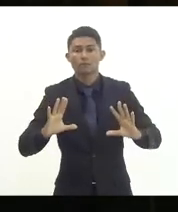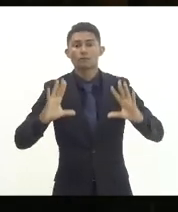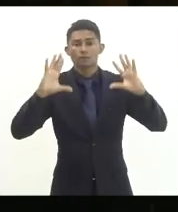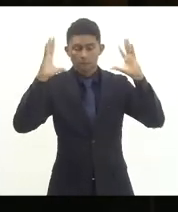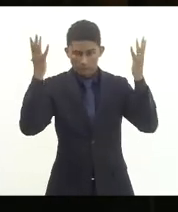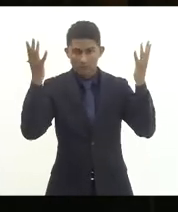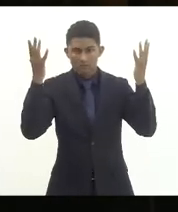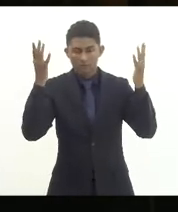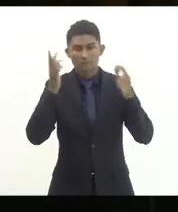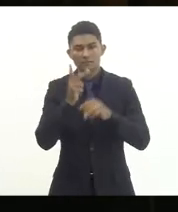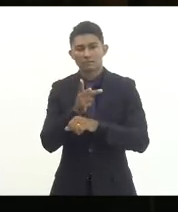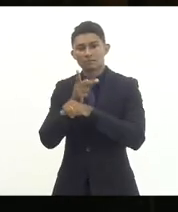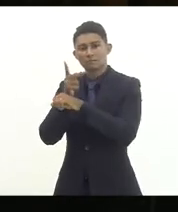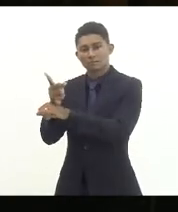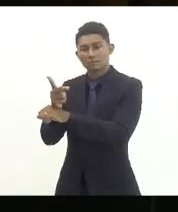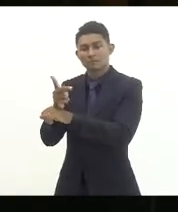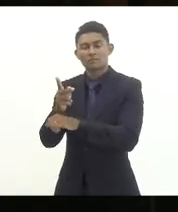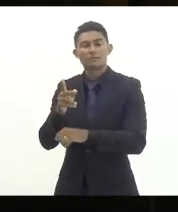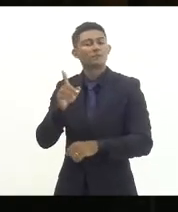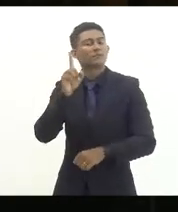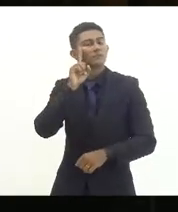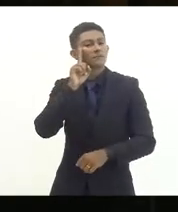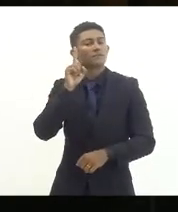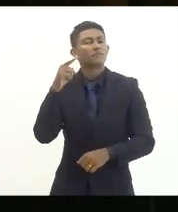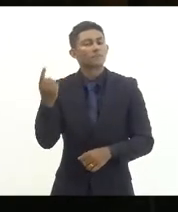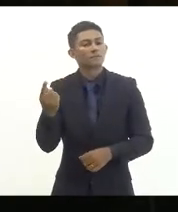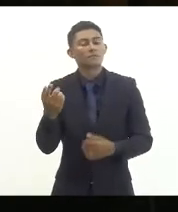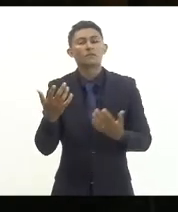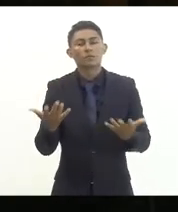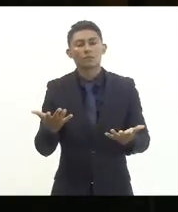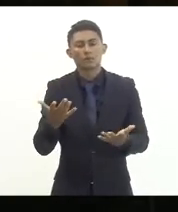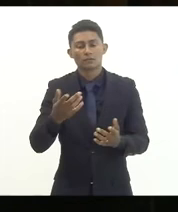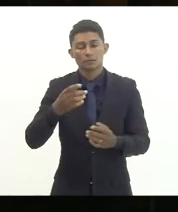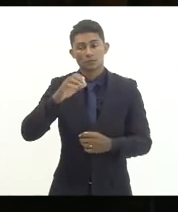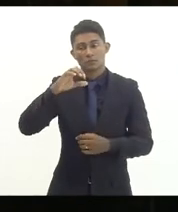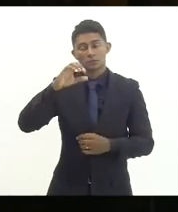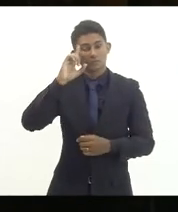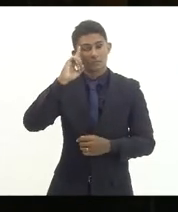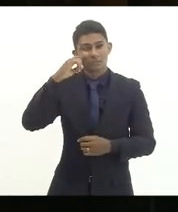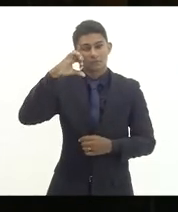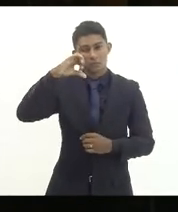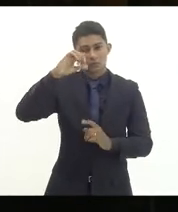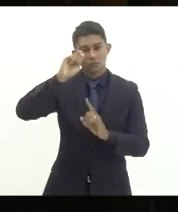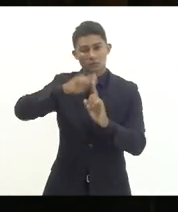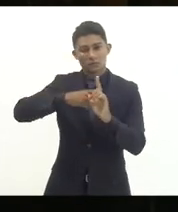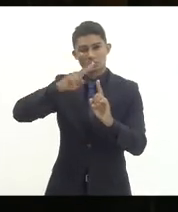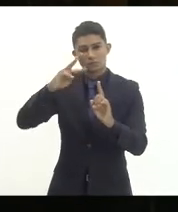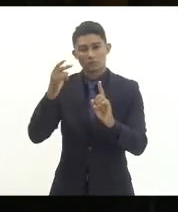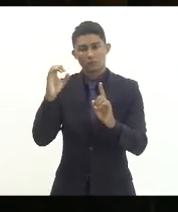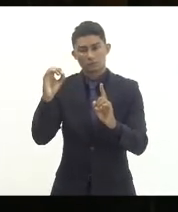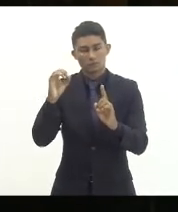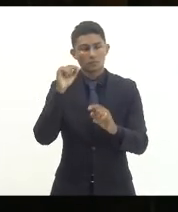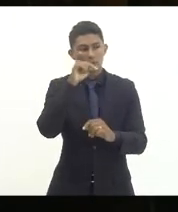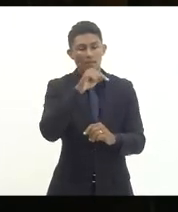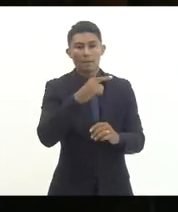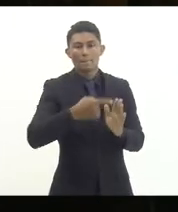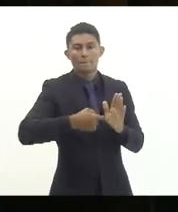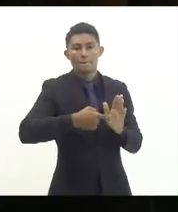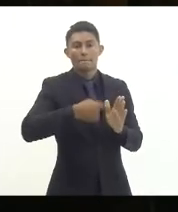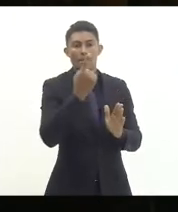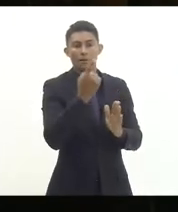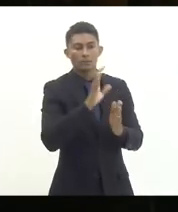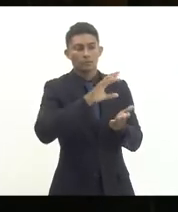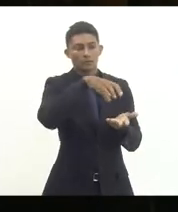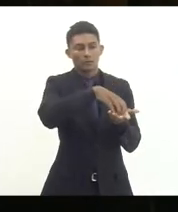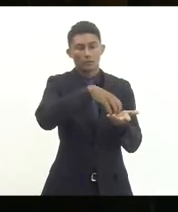referida comenda será realizada em 9 de junho pelo comando do 1º Distrito Naval no Rio